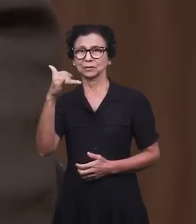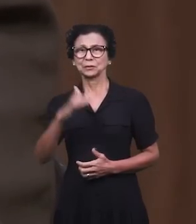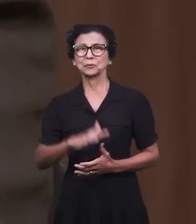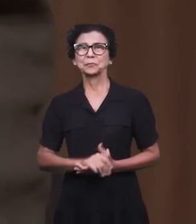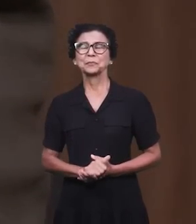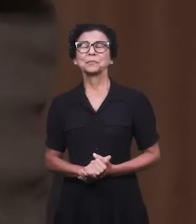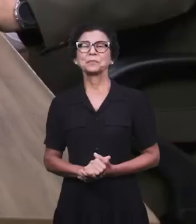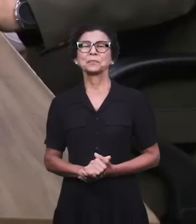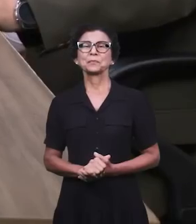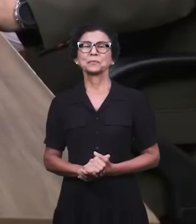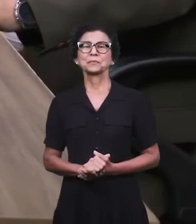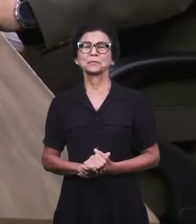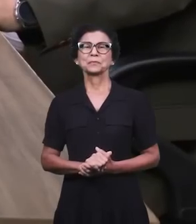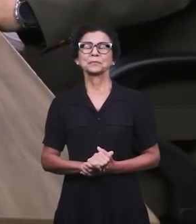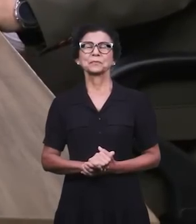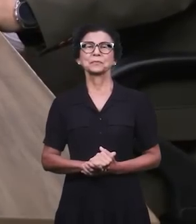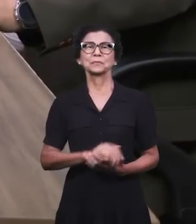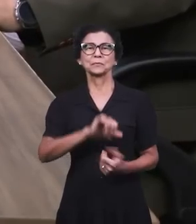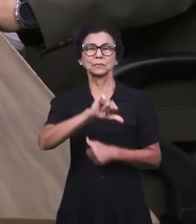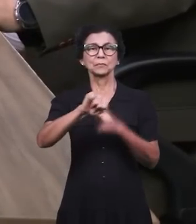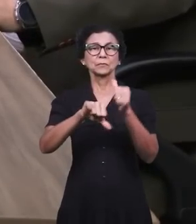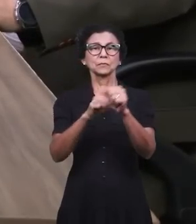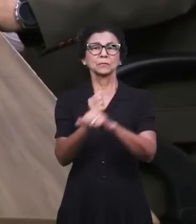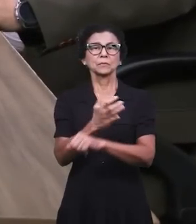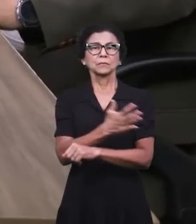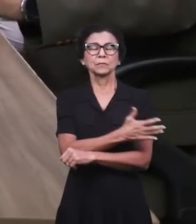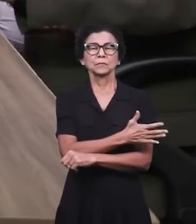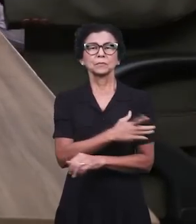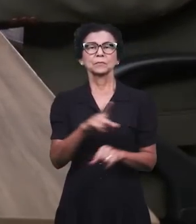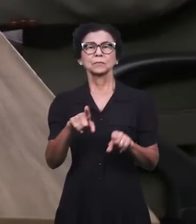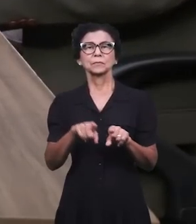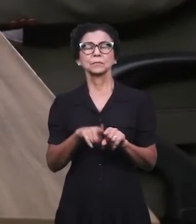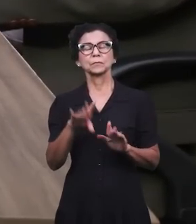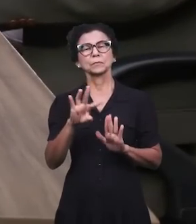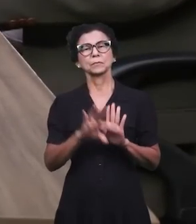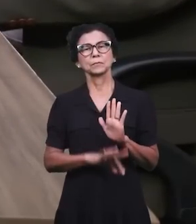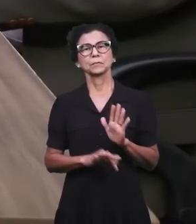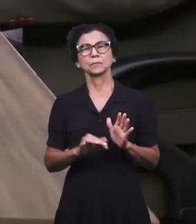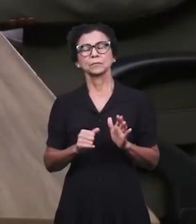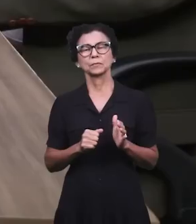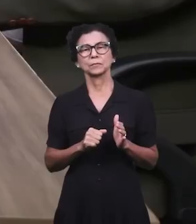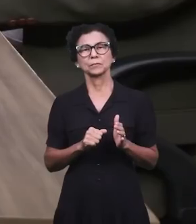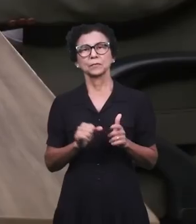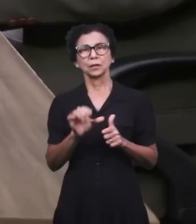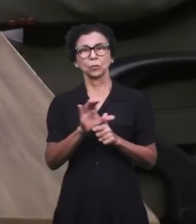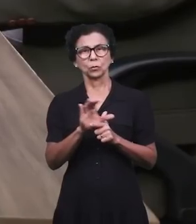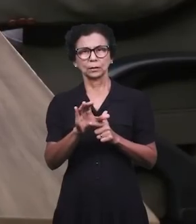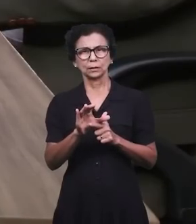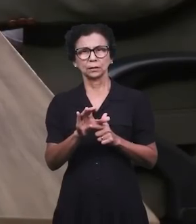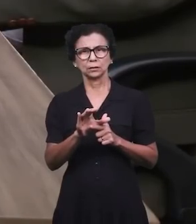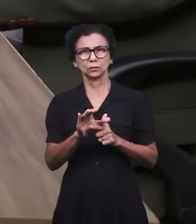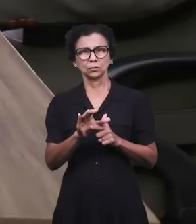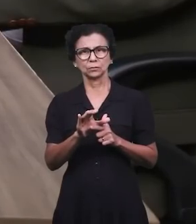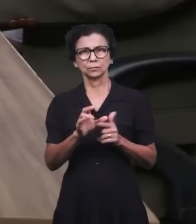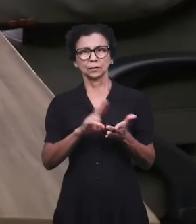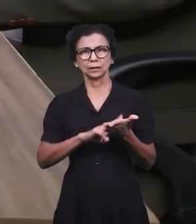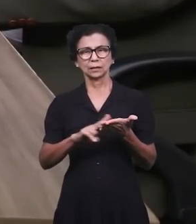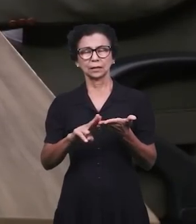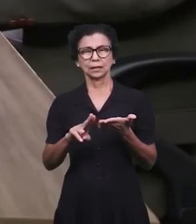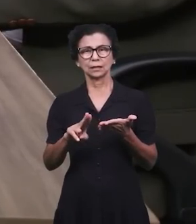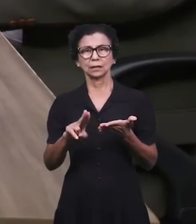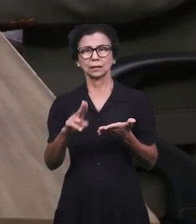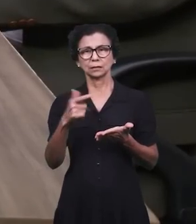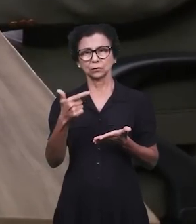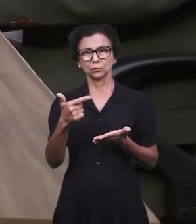Eu queria fazer um complemento também. Eu achei um texto na segunda carta a Coríntios, é algo rápido aqui. Segunda